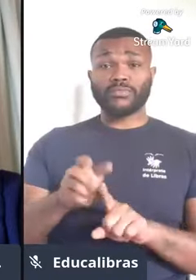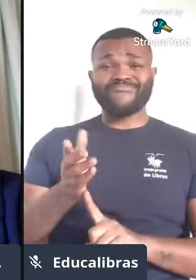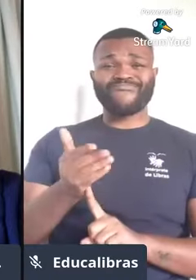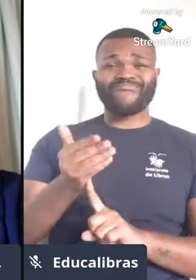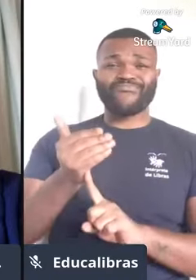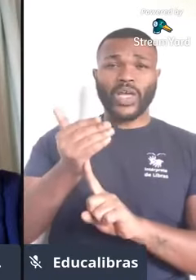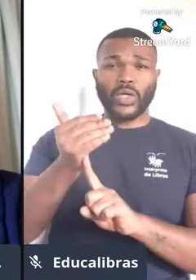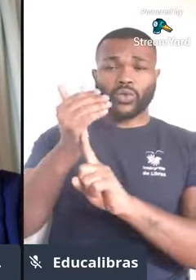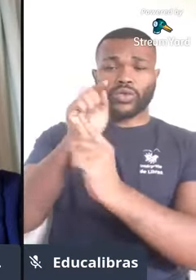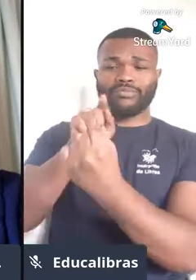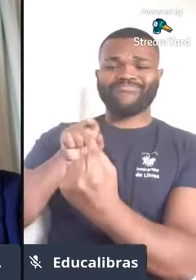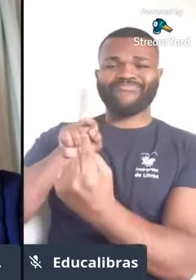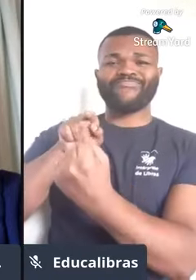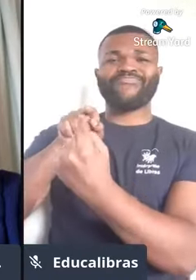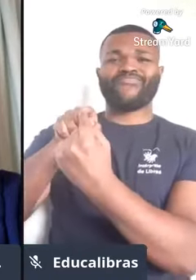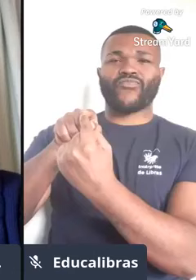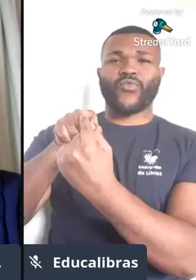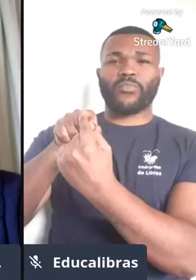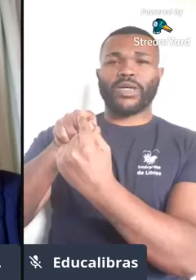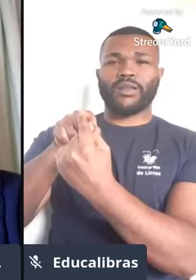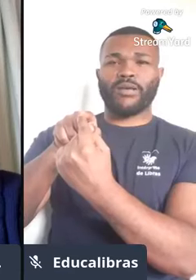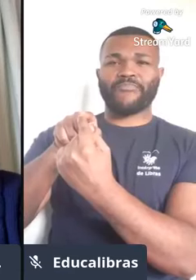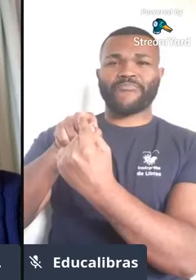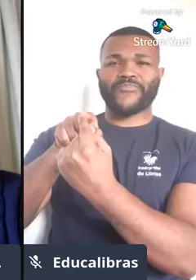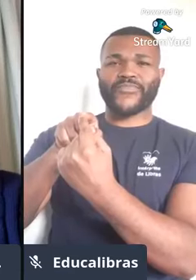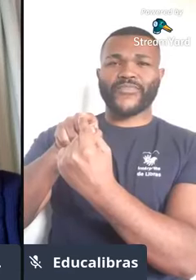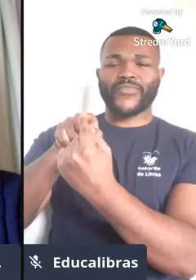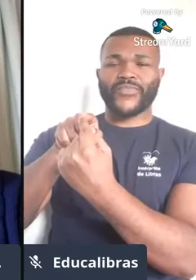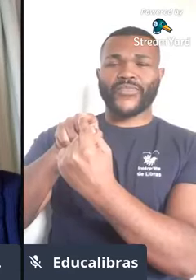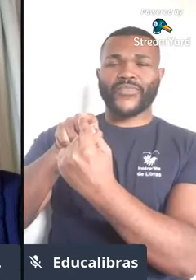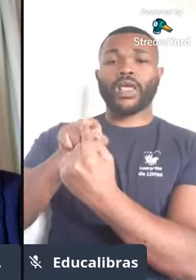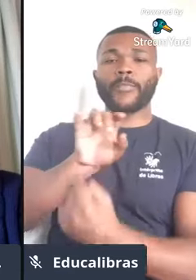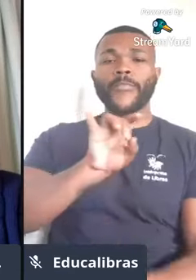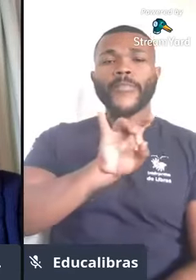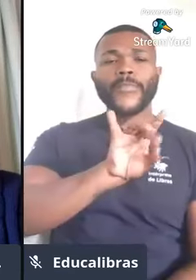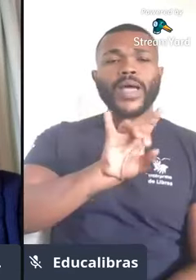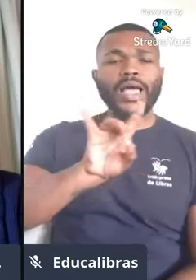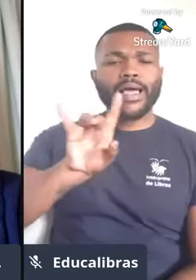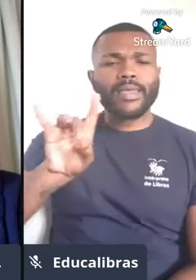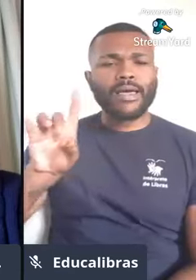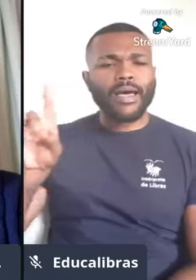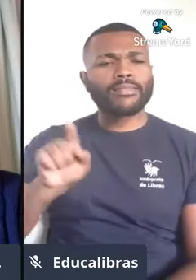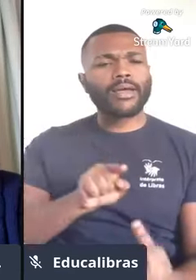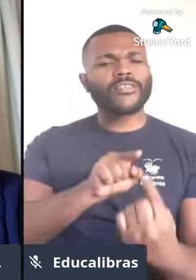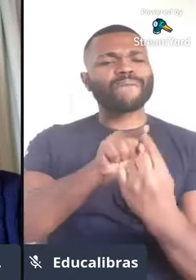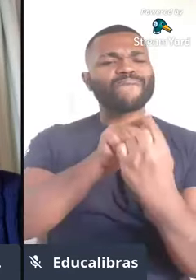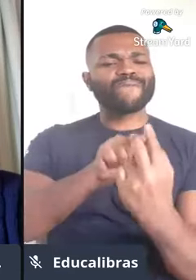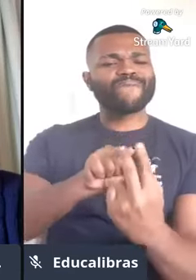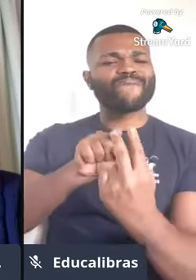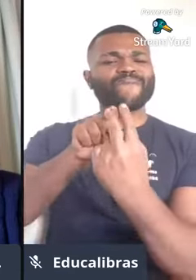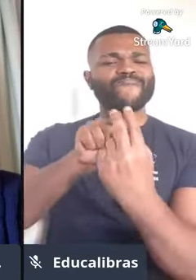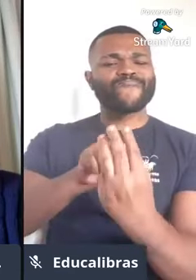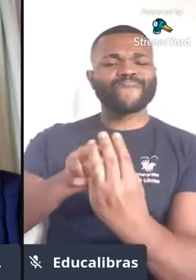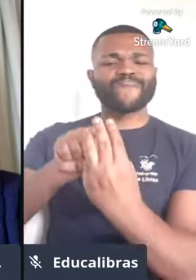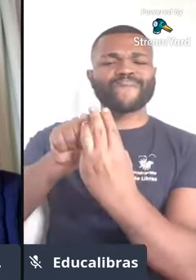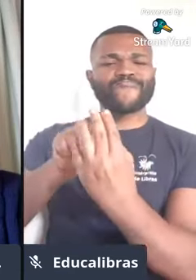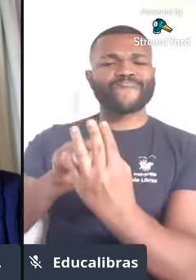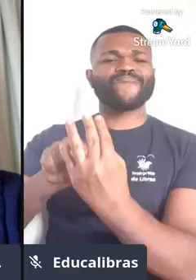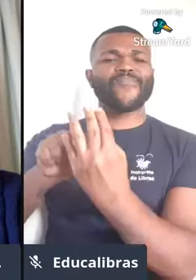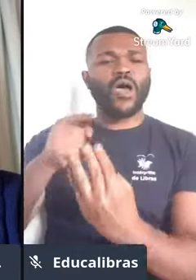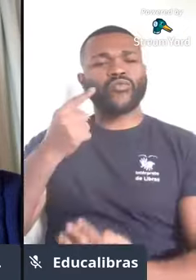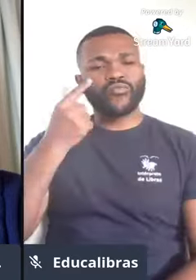específica para a demanda individual de cada pessoa. Então, o que nós fizemos? Avaliamos tanto os alunos como